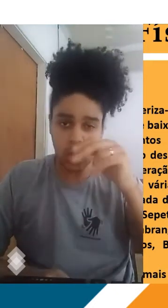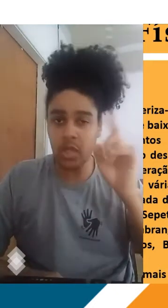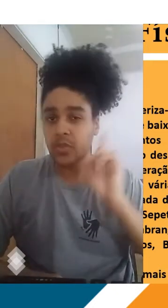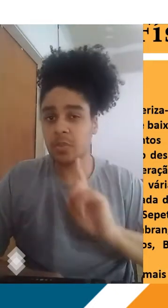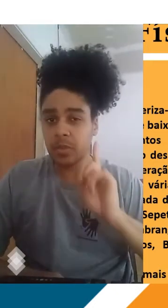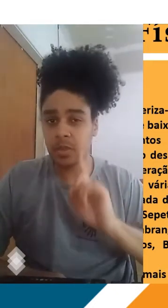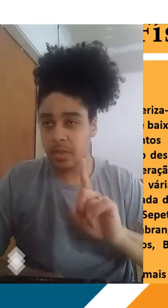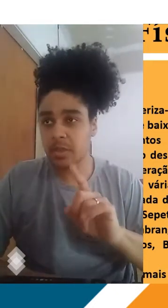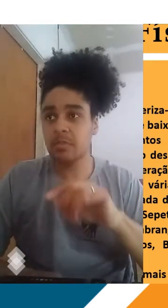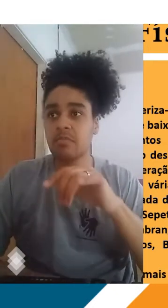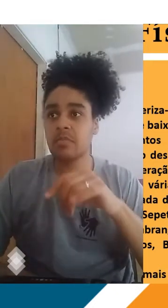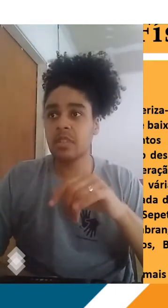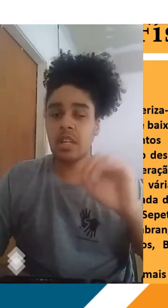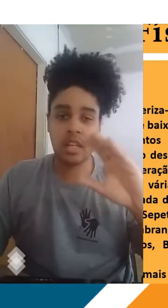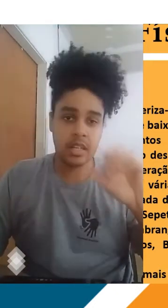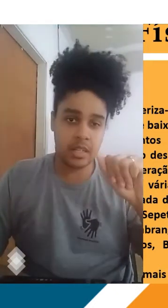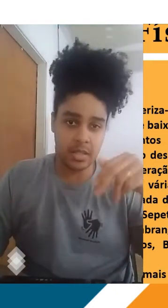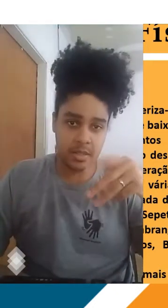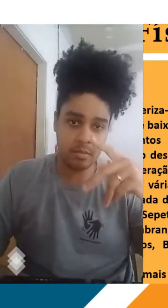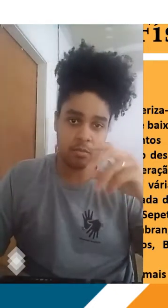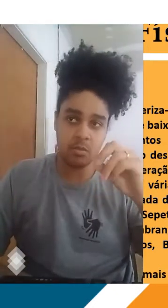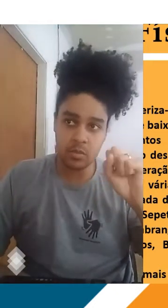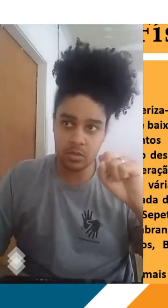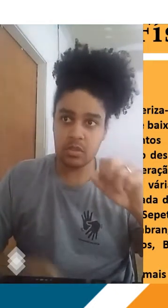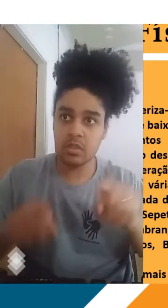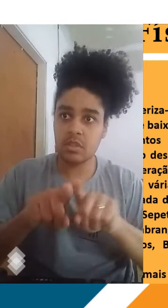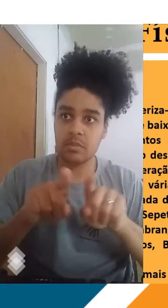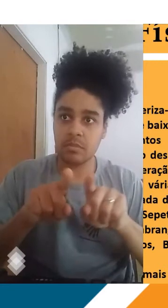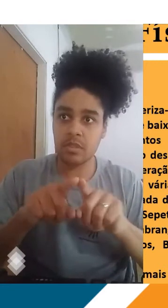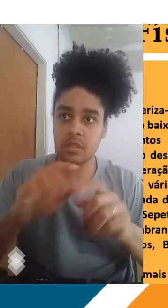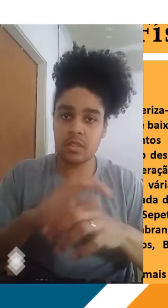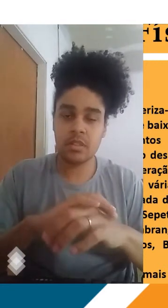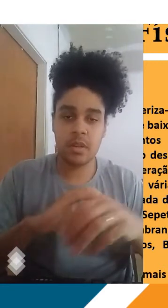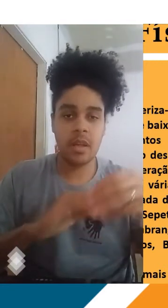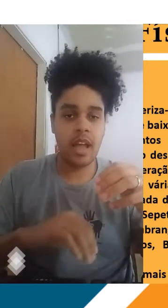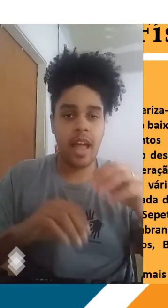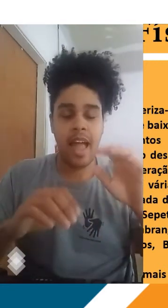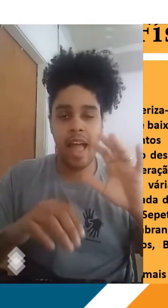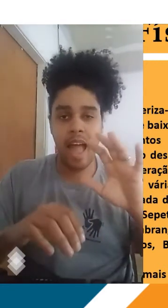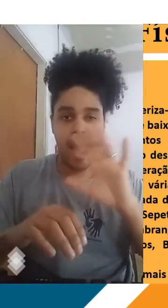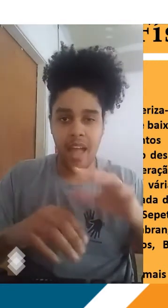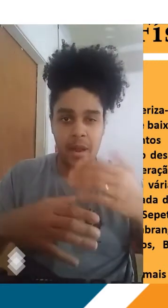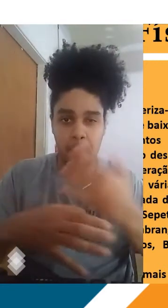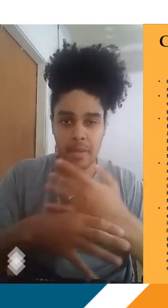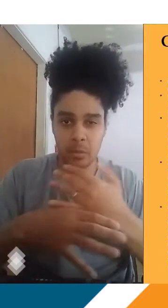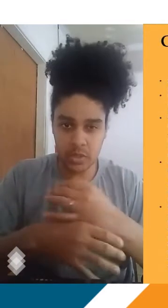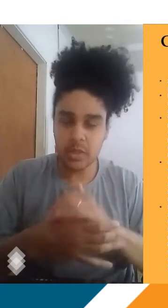do Goytacazes, na região dos lagos, região litorânea, e também aqui na região